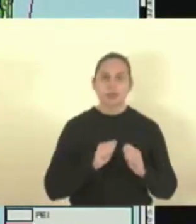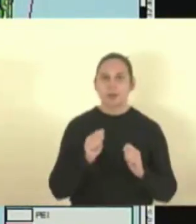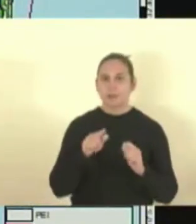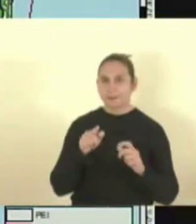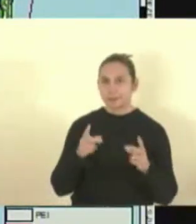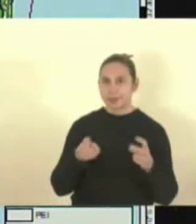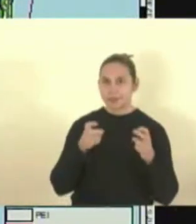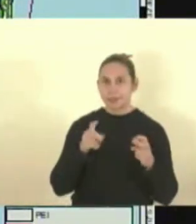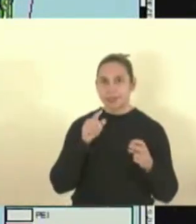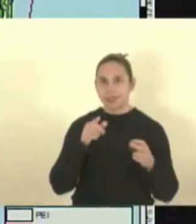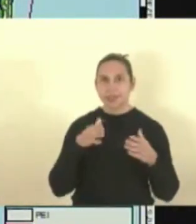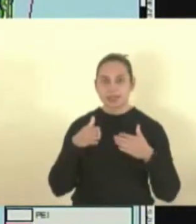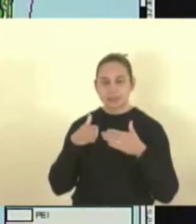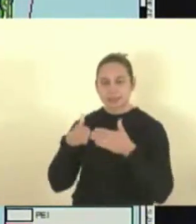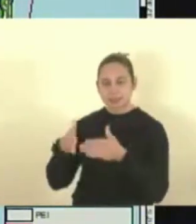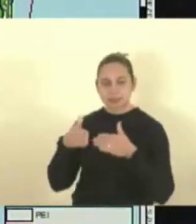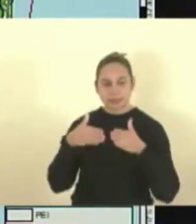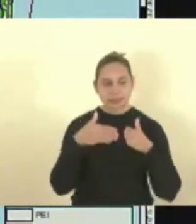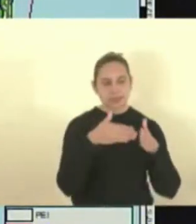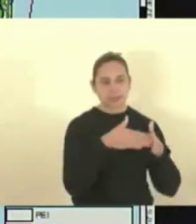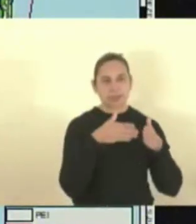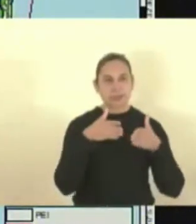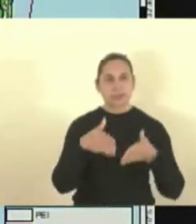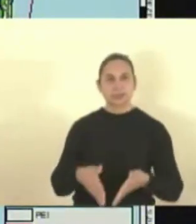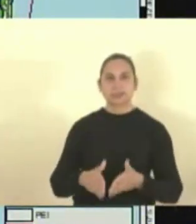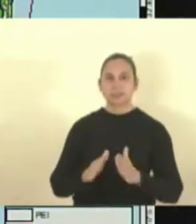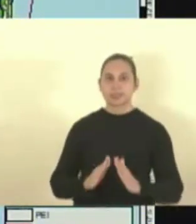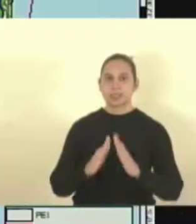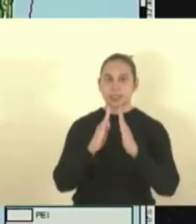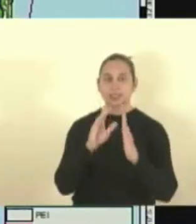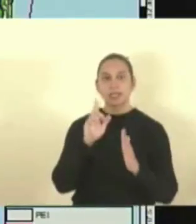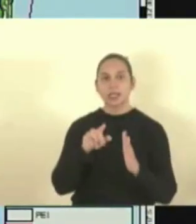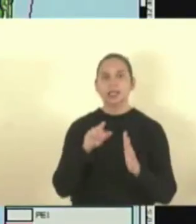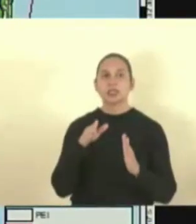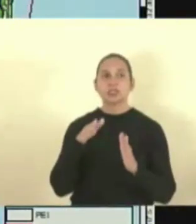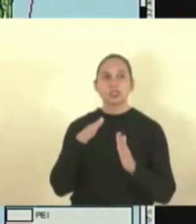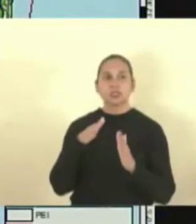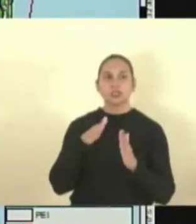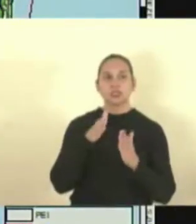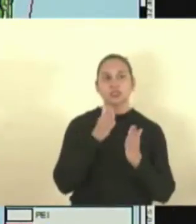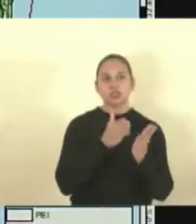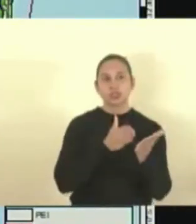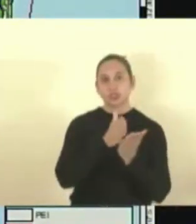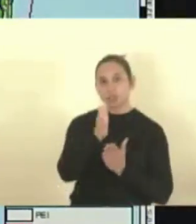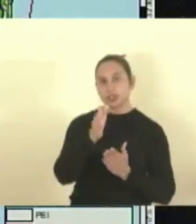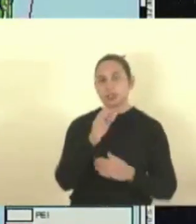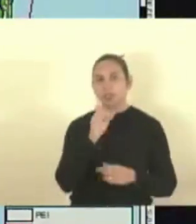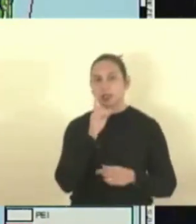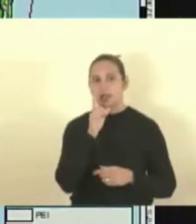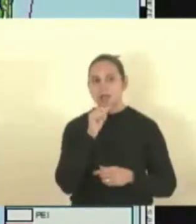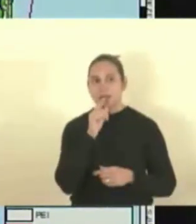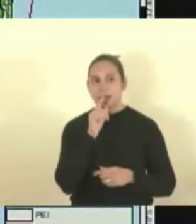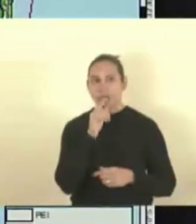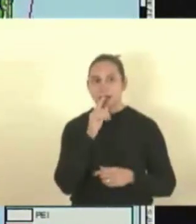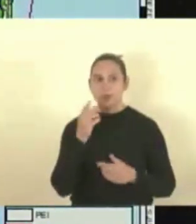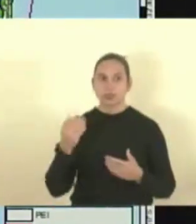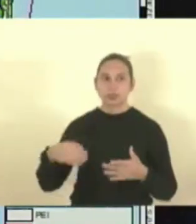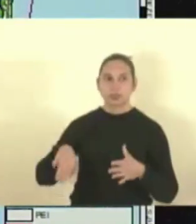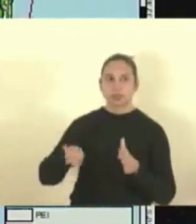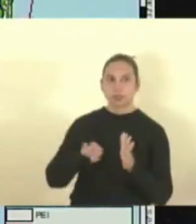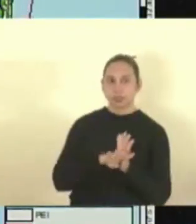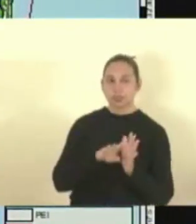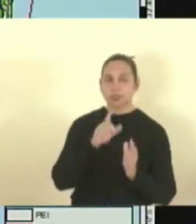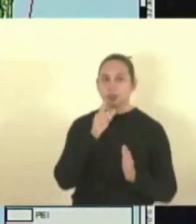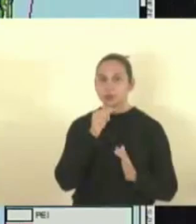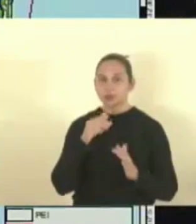setas tracejadas mostram a direção da água, né? Uma drenagem superficial que vem a partir da bacia hidrográfica do rio